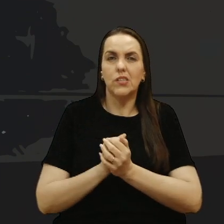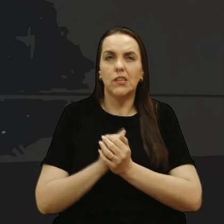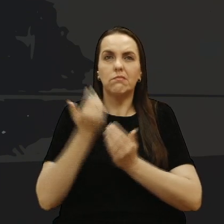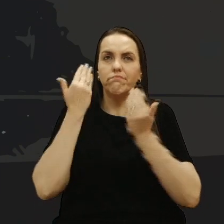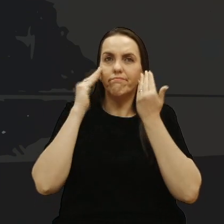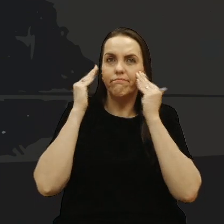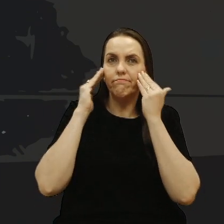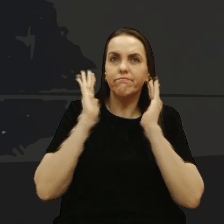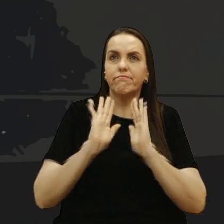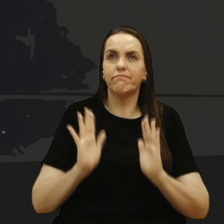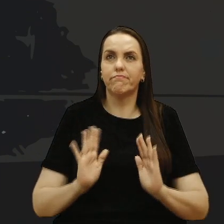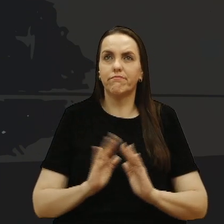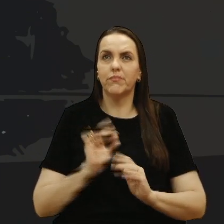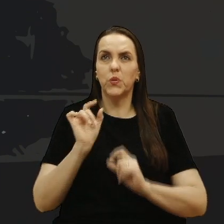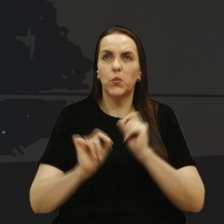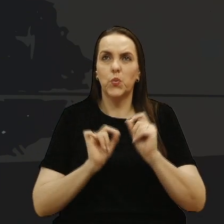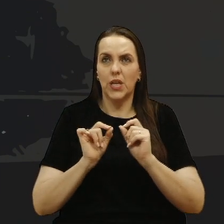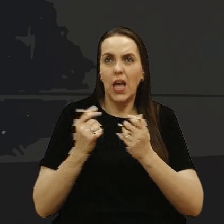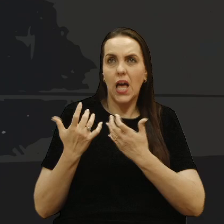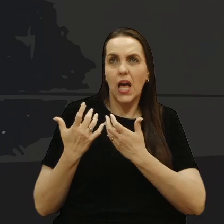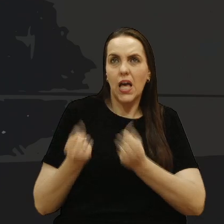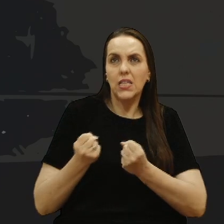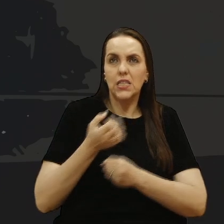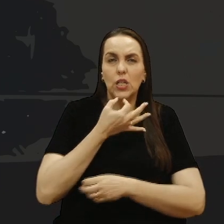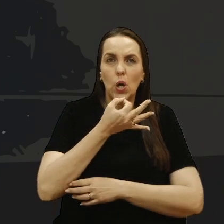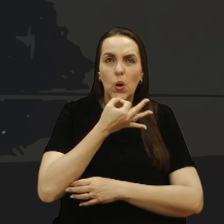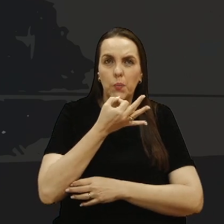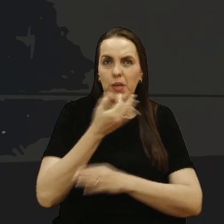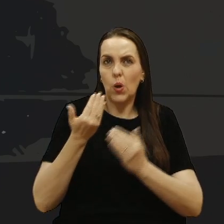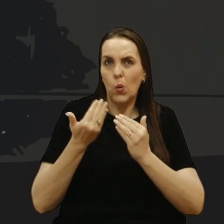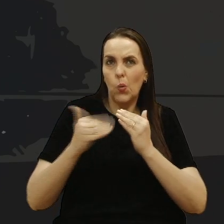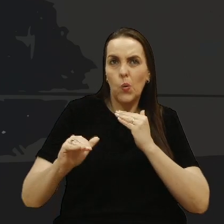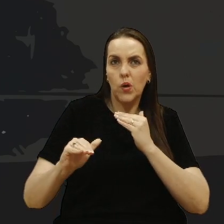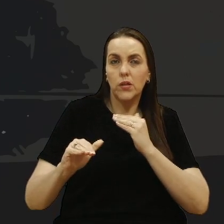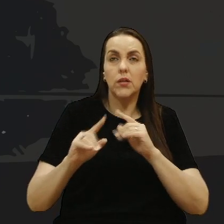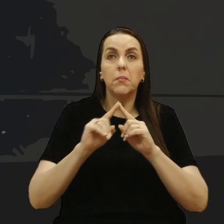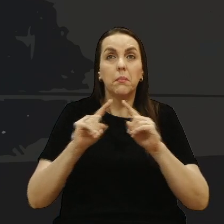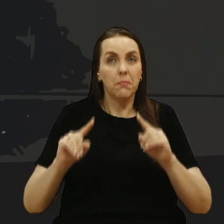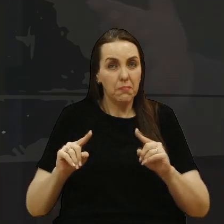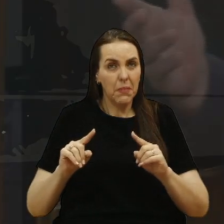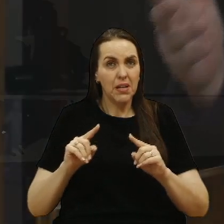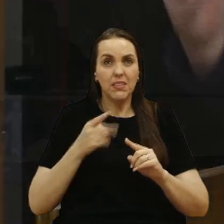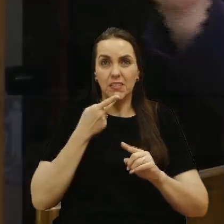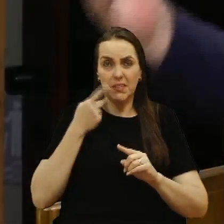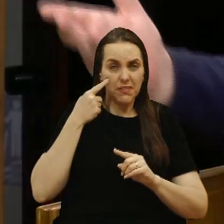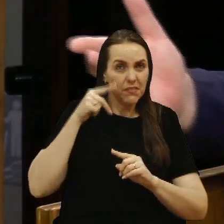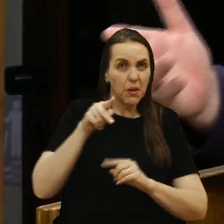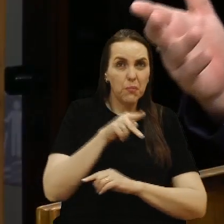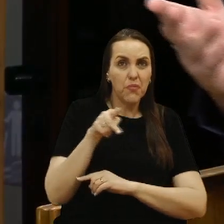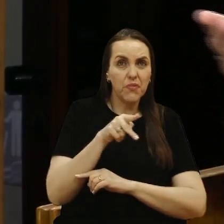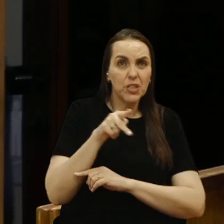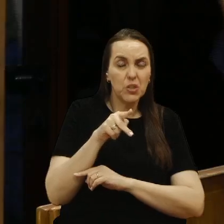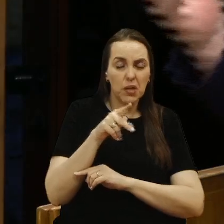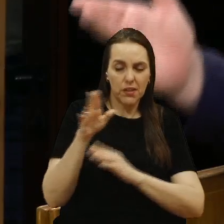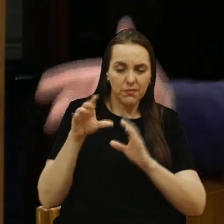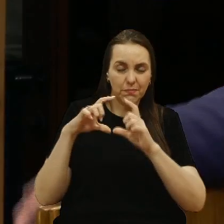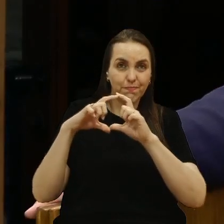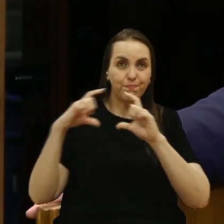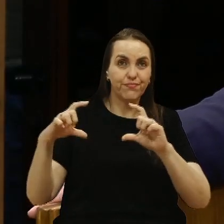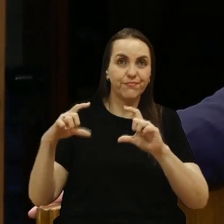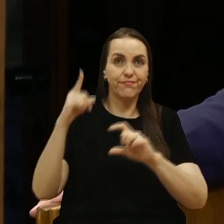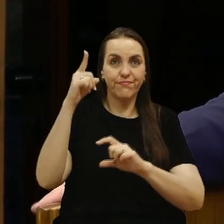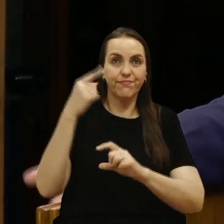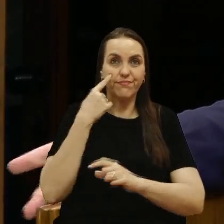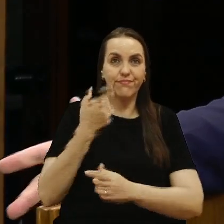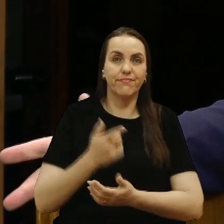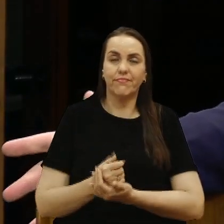assim é aceitável ter a opinião divergente, né? Mas ver a fala de uma professora neste nível que os colegas presenciaram